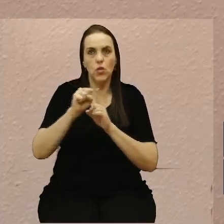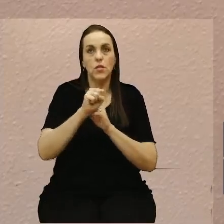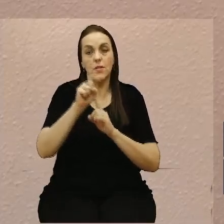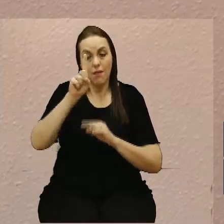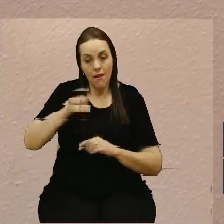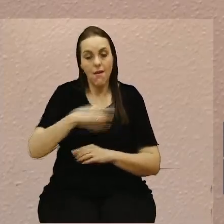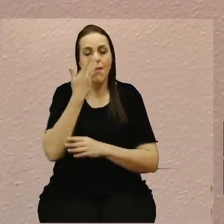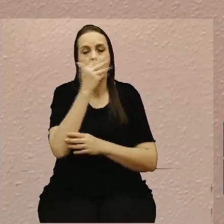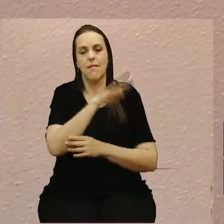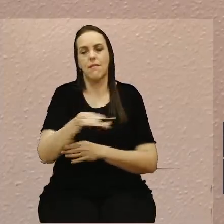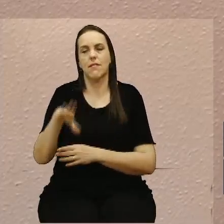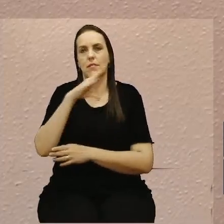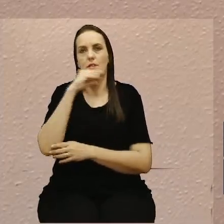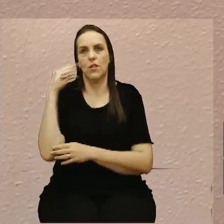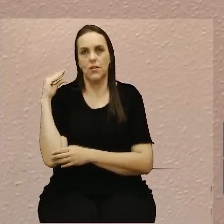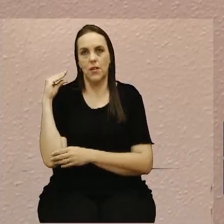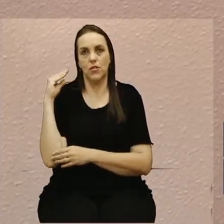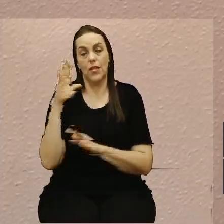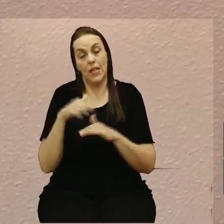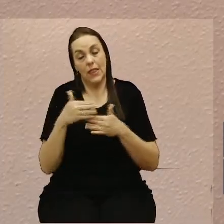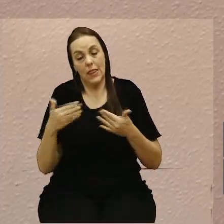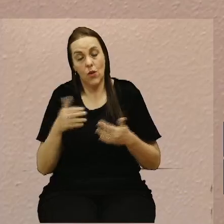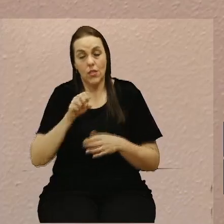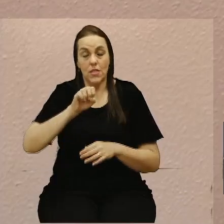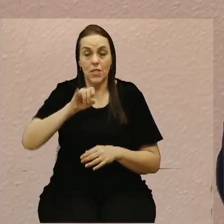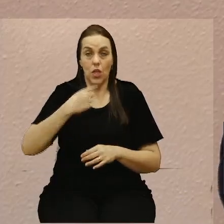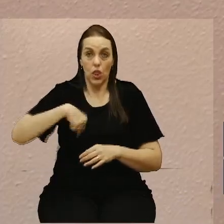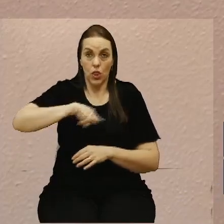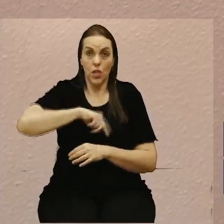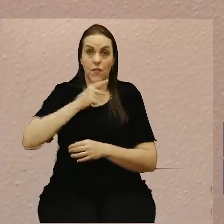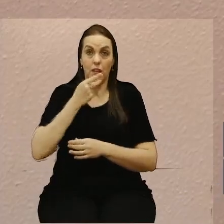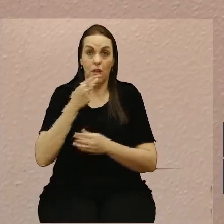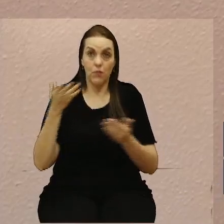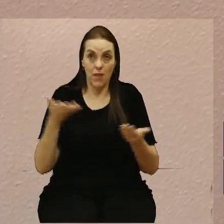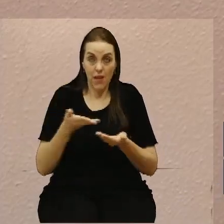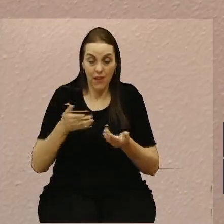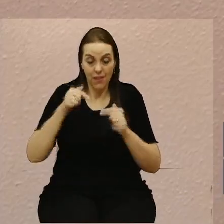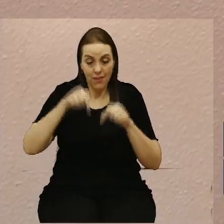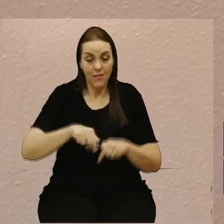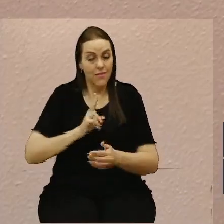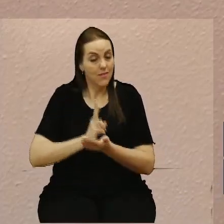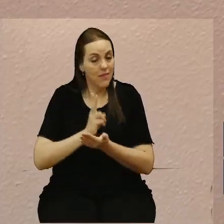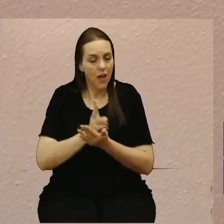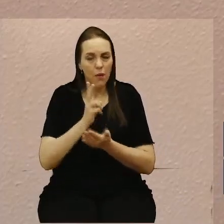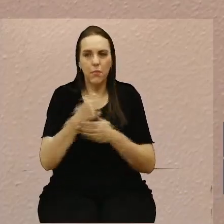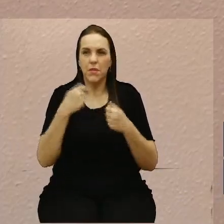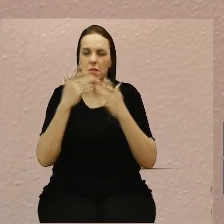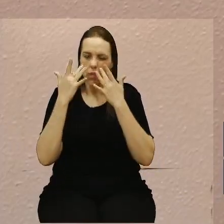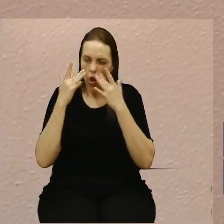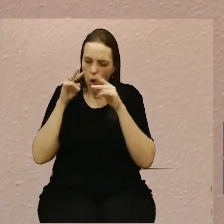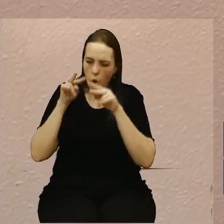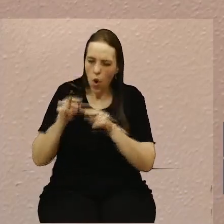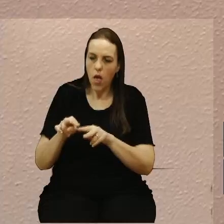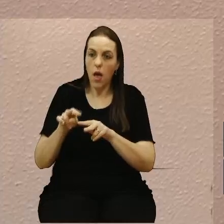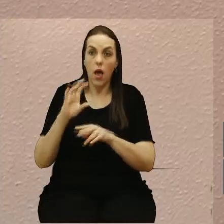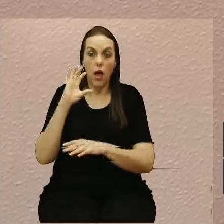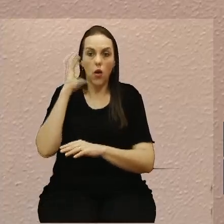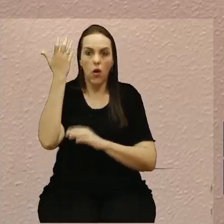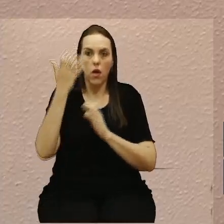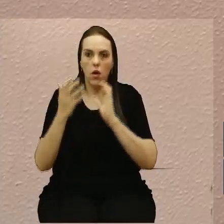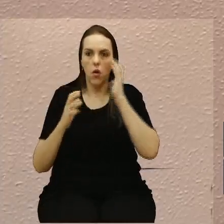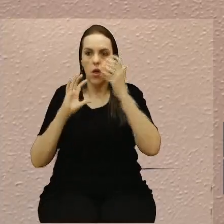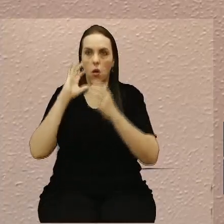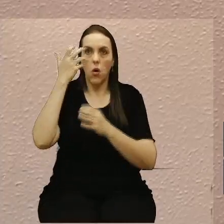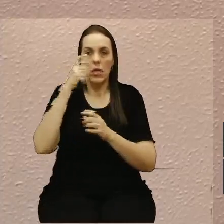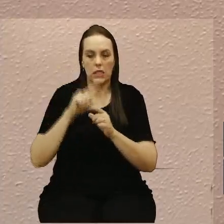as crianças e os adolescentes. Então, se nós falamos aqui, né, sempre que nós precisamos olhar para o que vem acontecendo na nossa